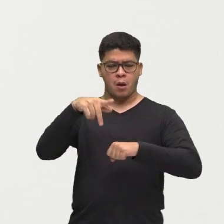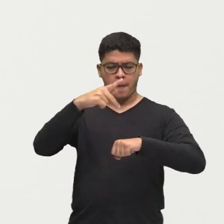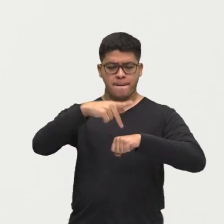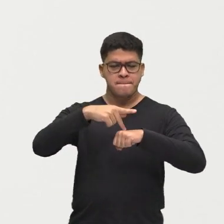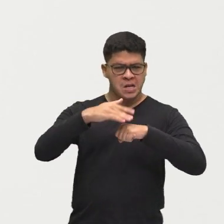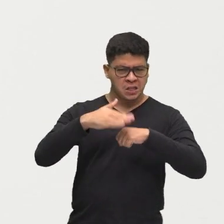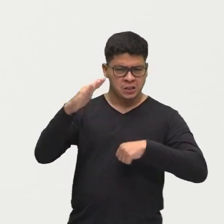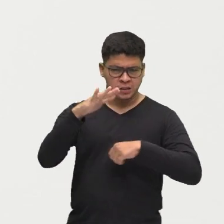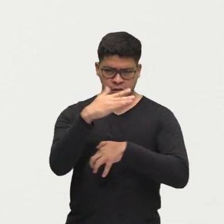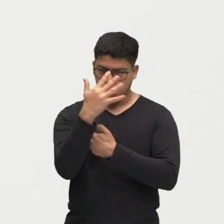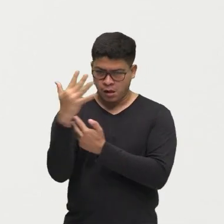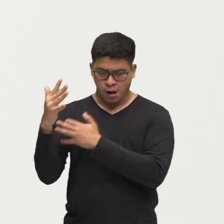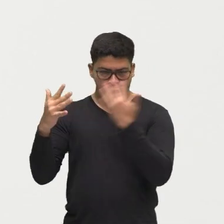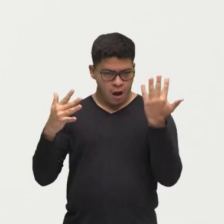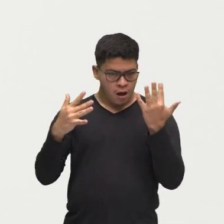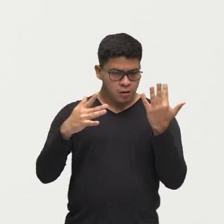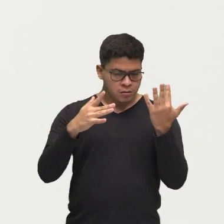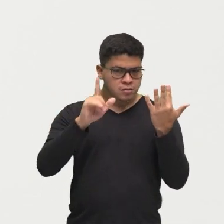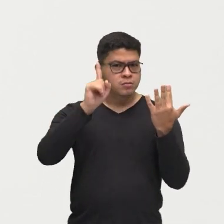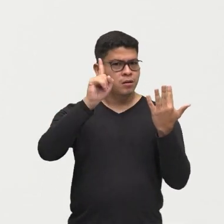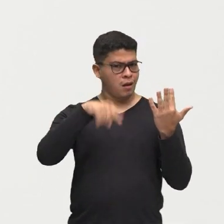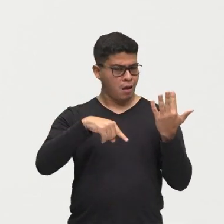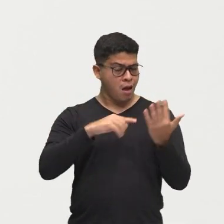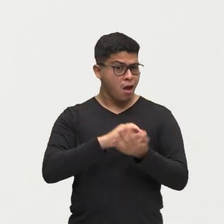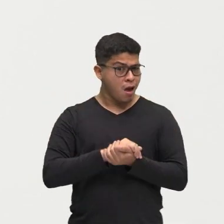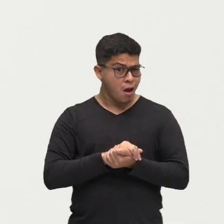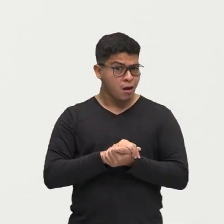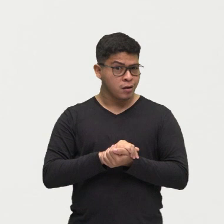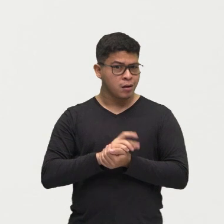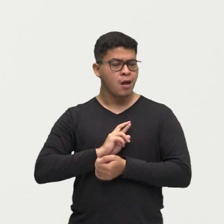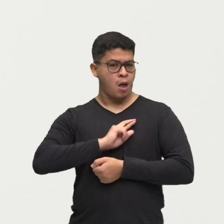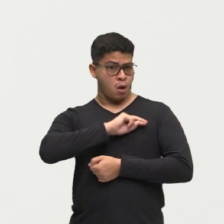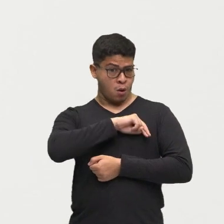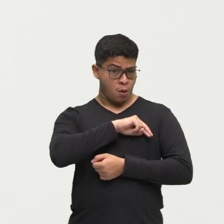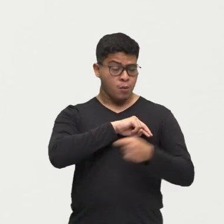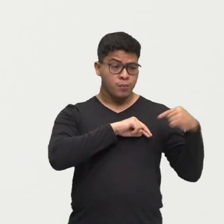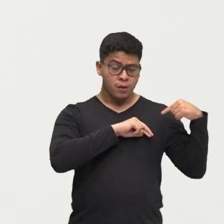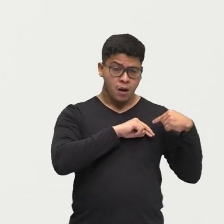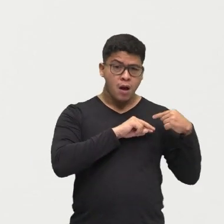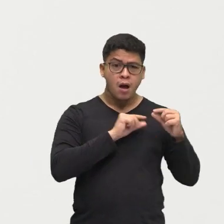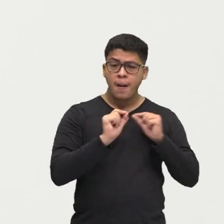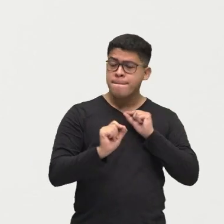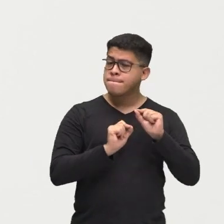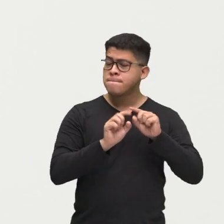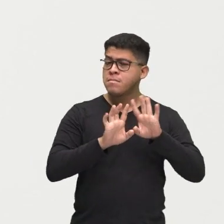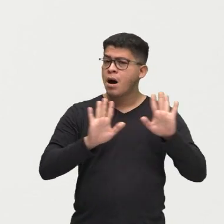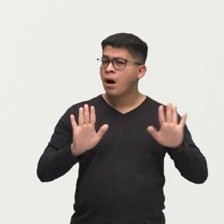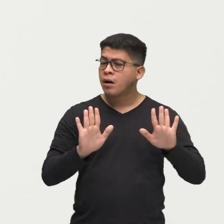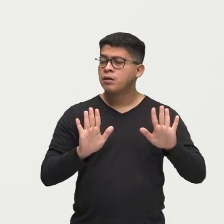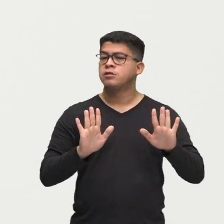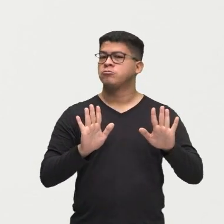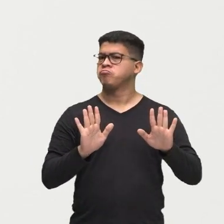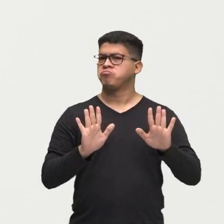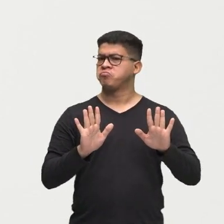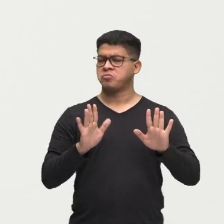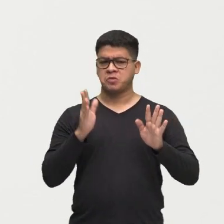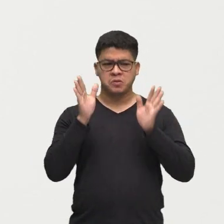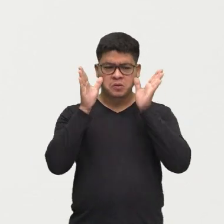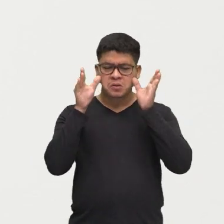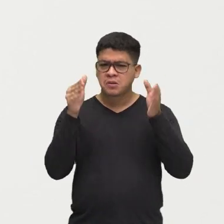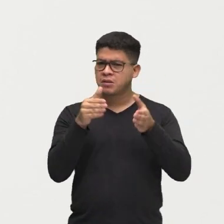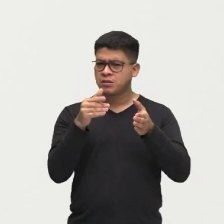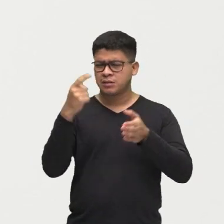natureza. Essa era uma tônica também do romantismo, certo? Porém, a gente tem